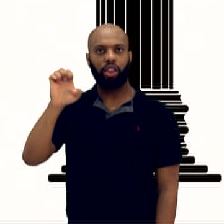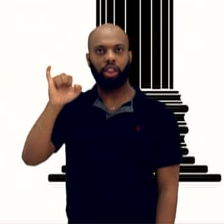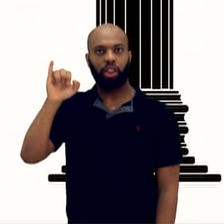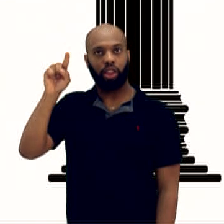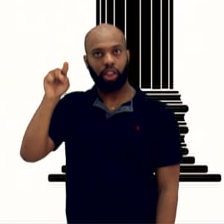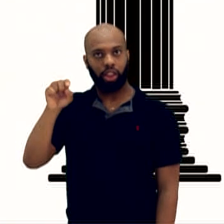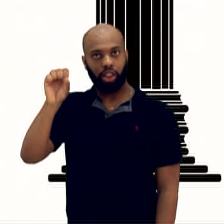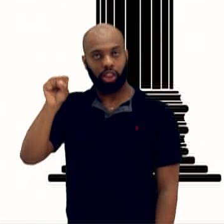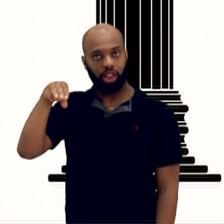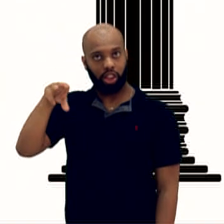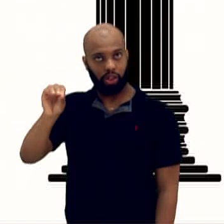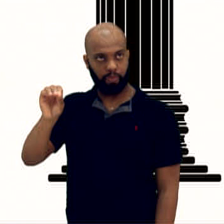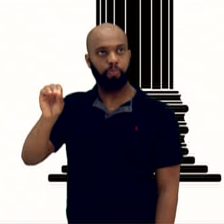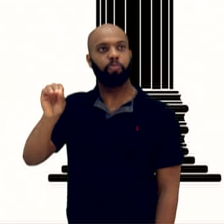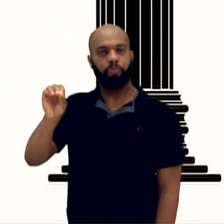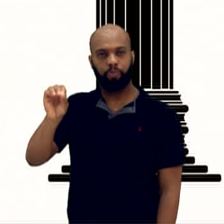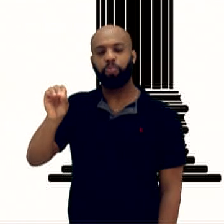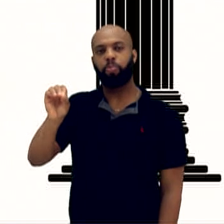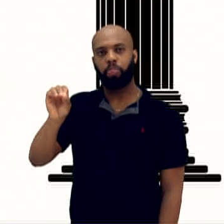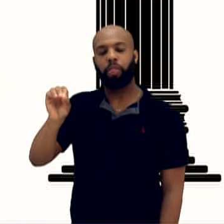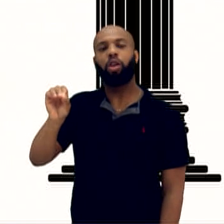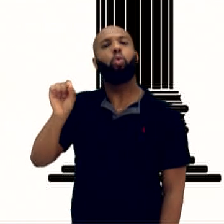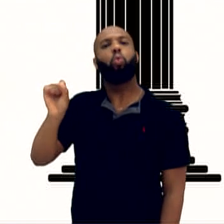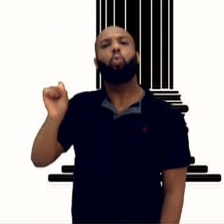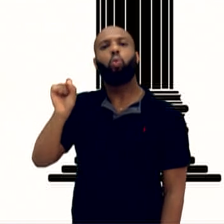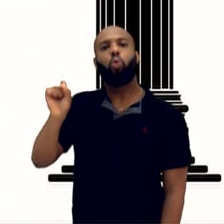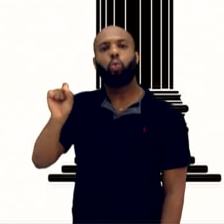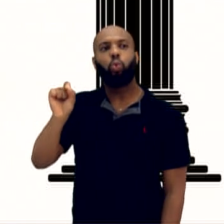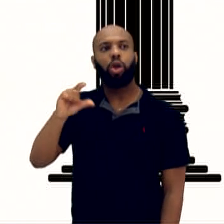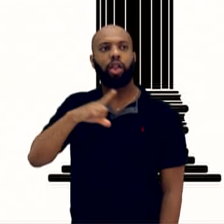panteísmo. Tá? Panteísmo.